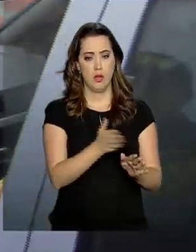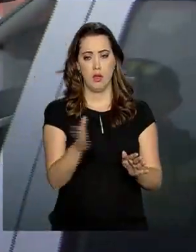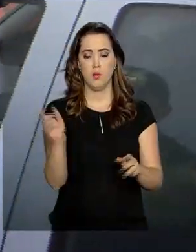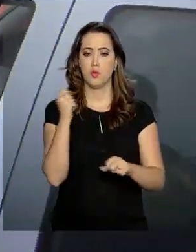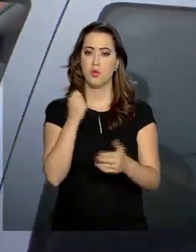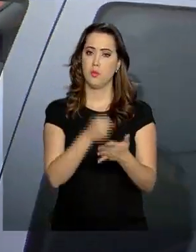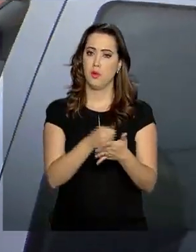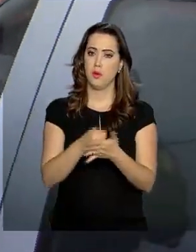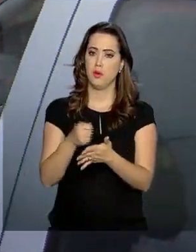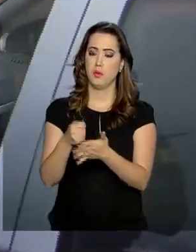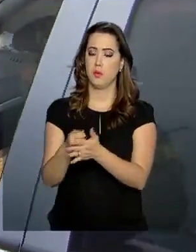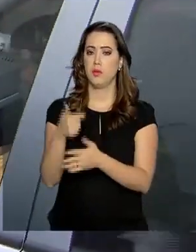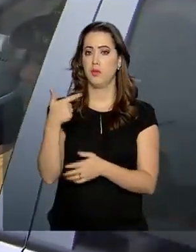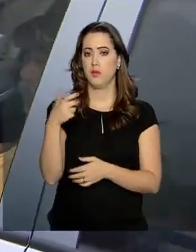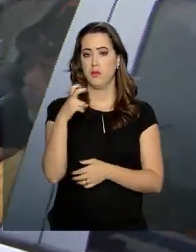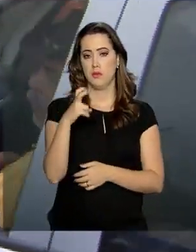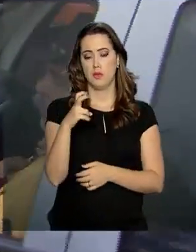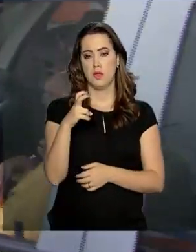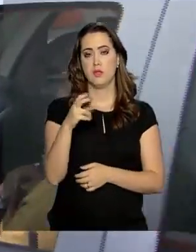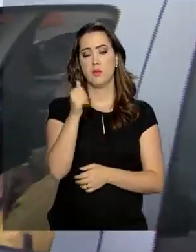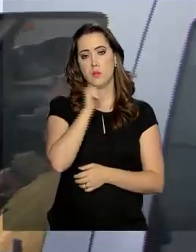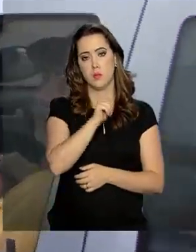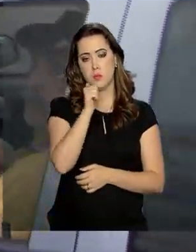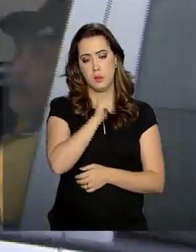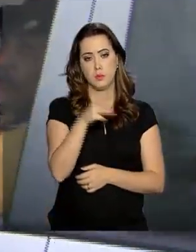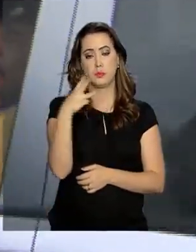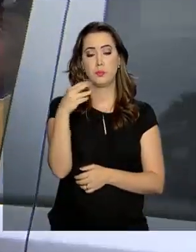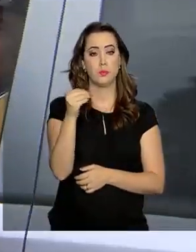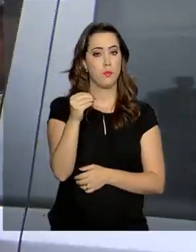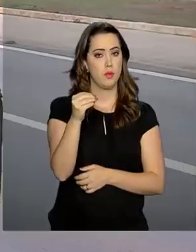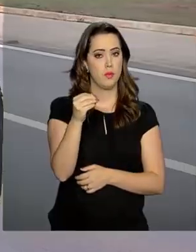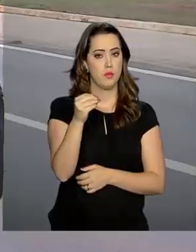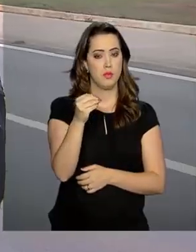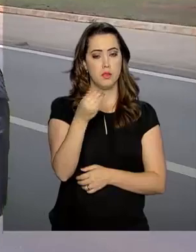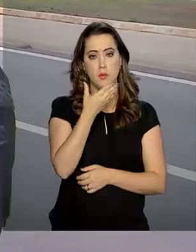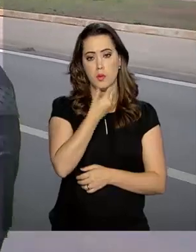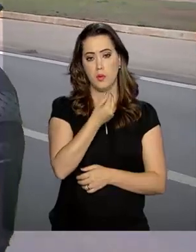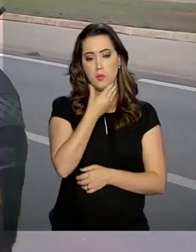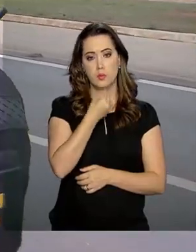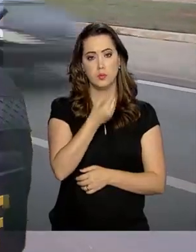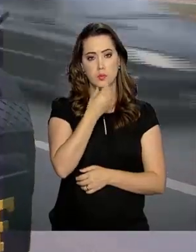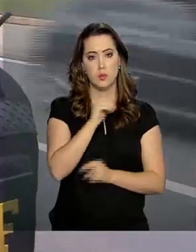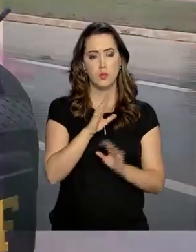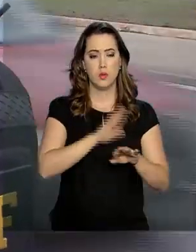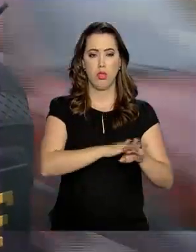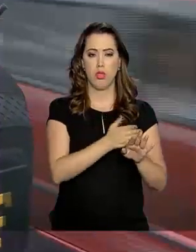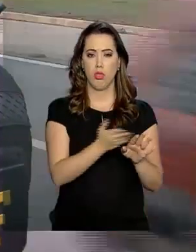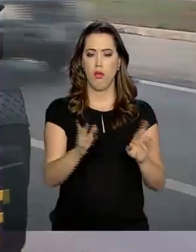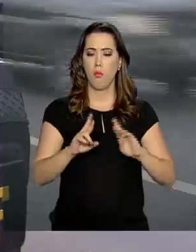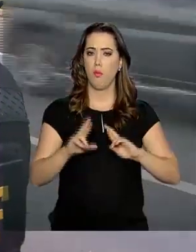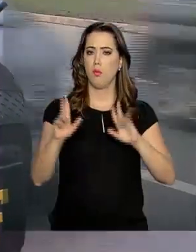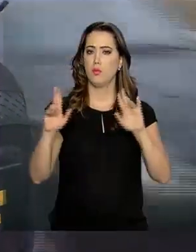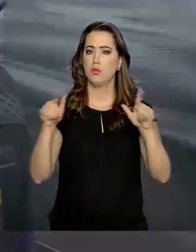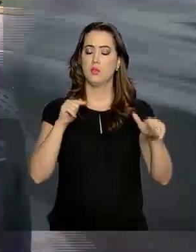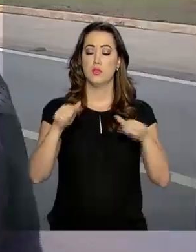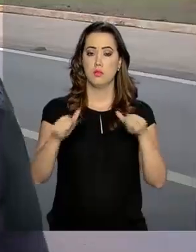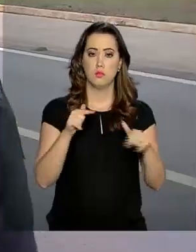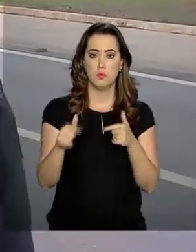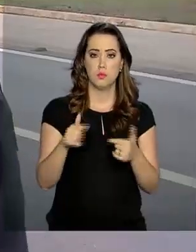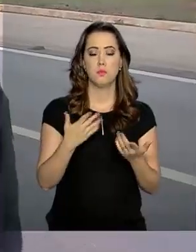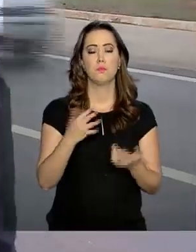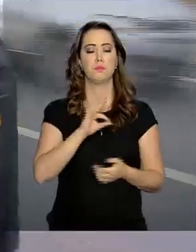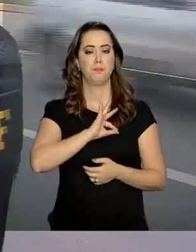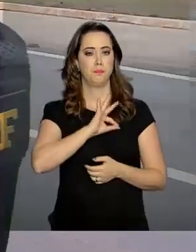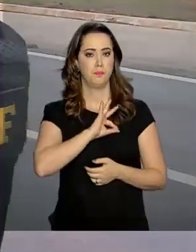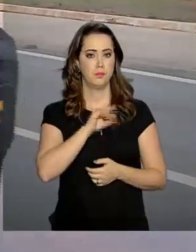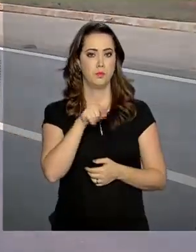será de 25 anos para mulheres e 30 para homens, com tempos diferenciados de exercício na função